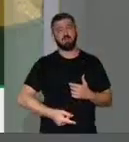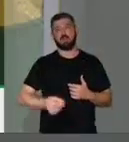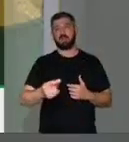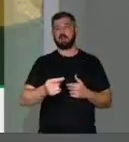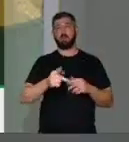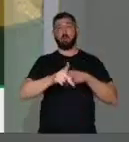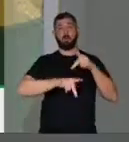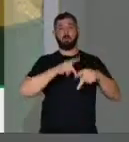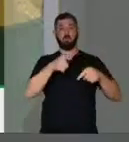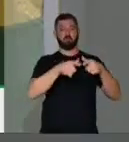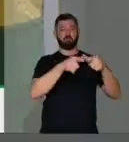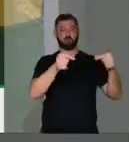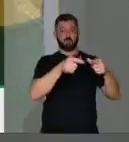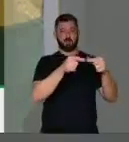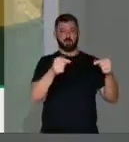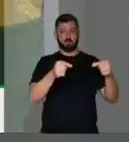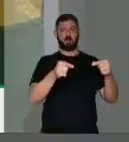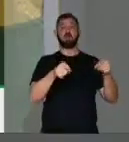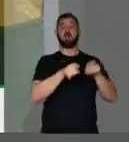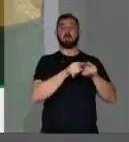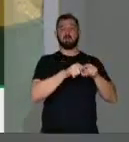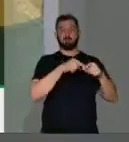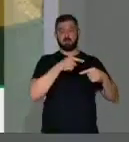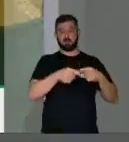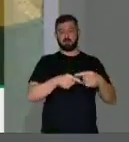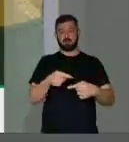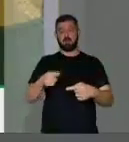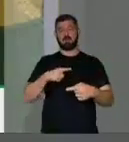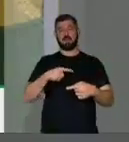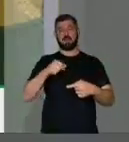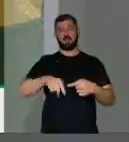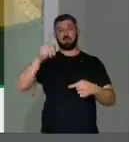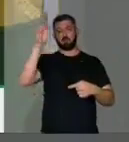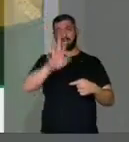aos japoneses e descendentes em todo o